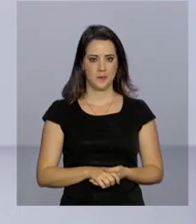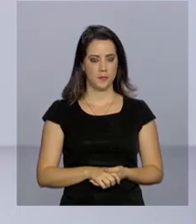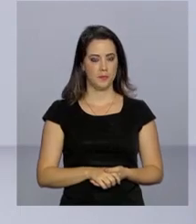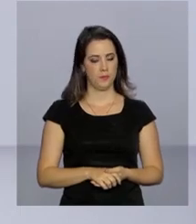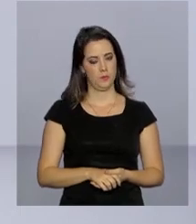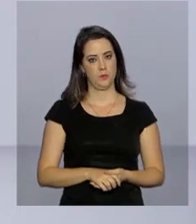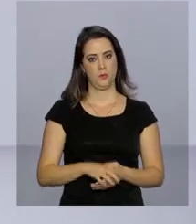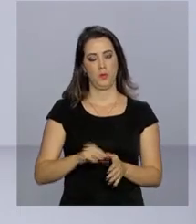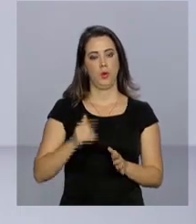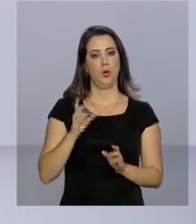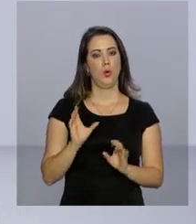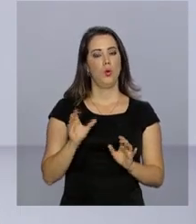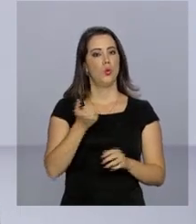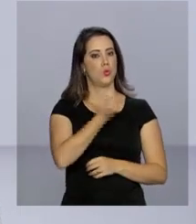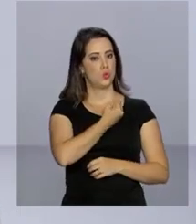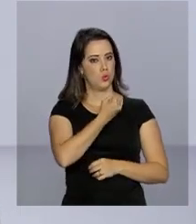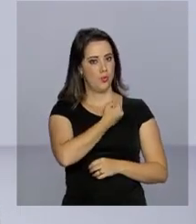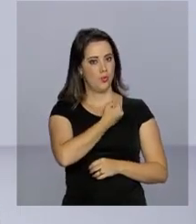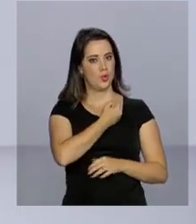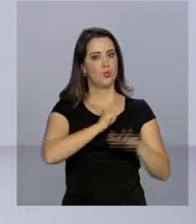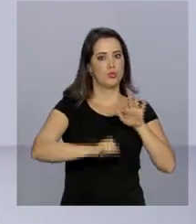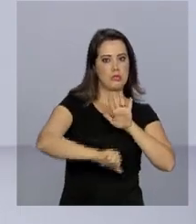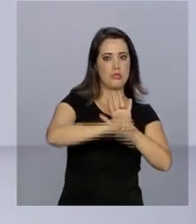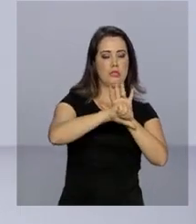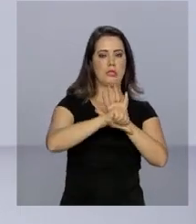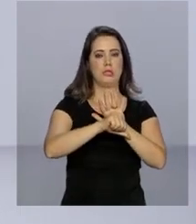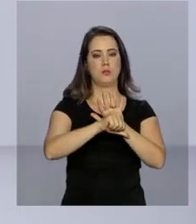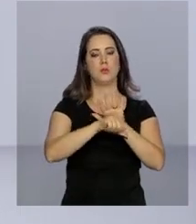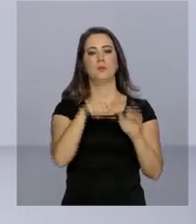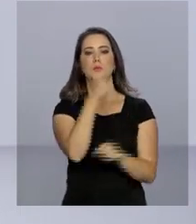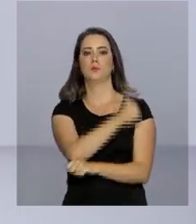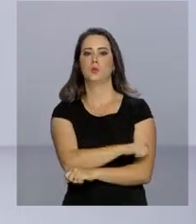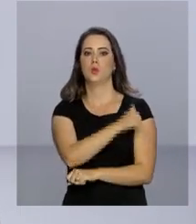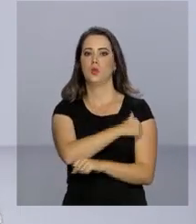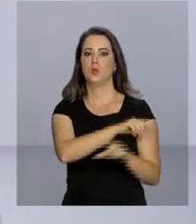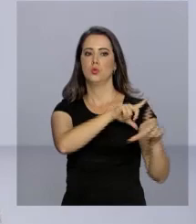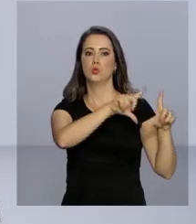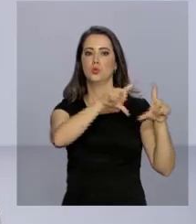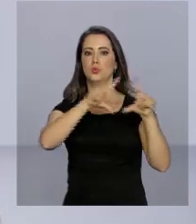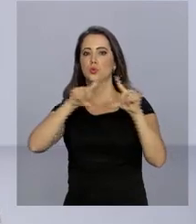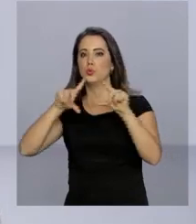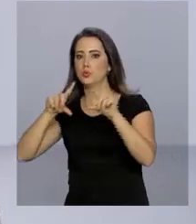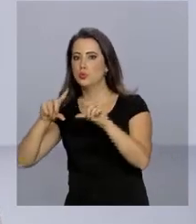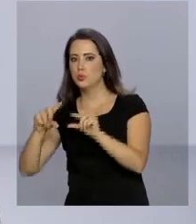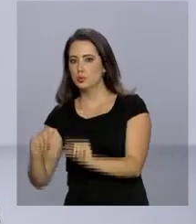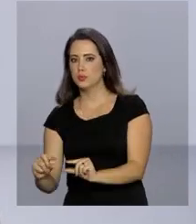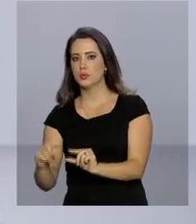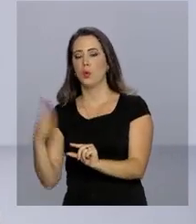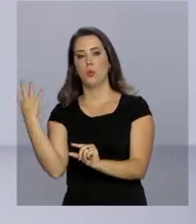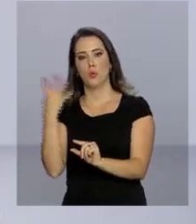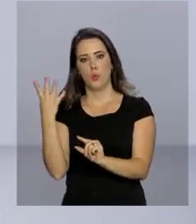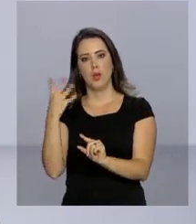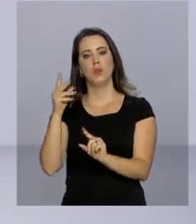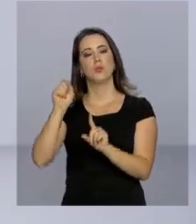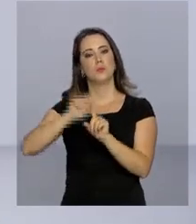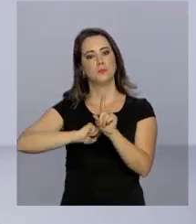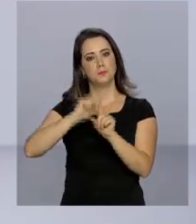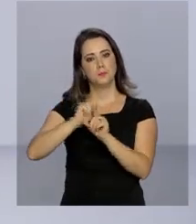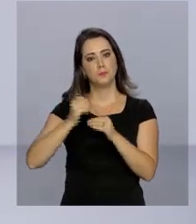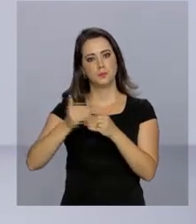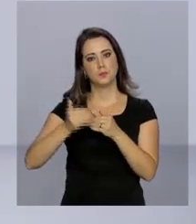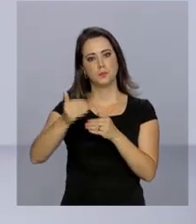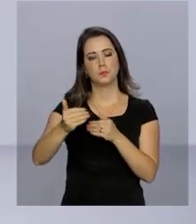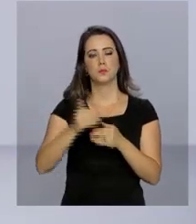índices de criminalidade no rio de janeiro caíram pelo quarto mês consecutivo é o que aponta pesquisa do instituto de segurança